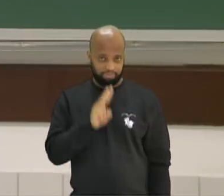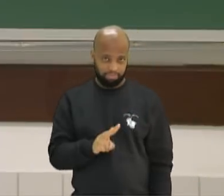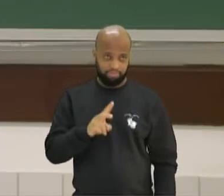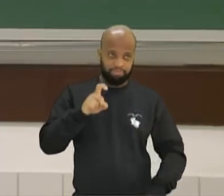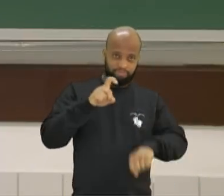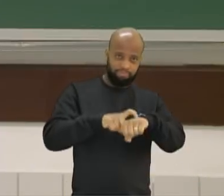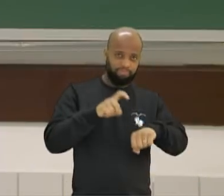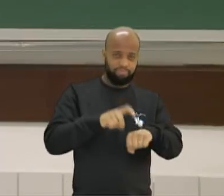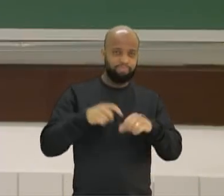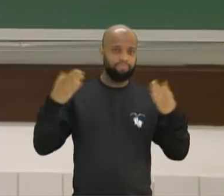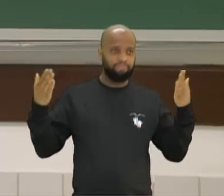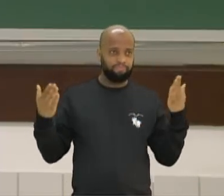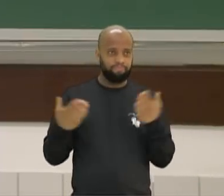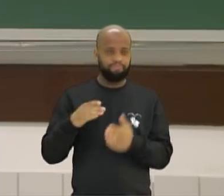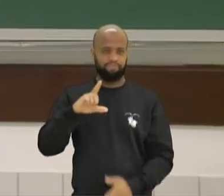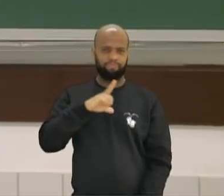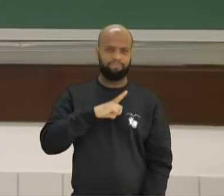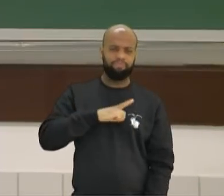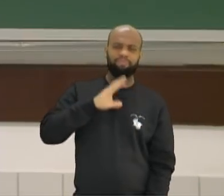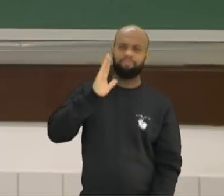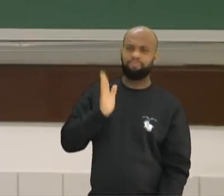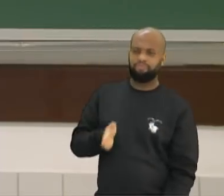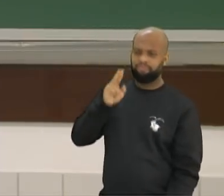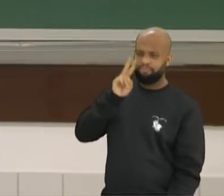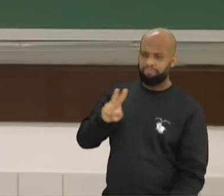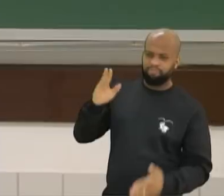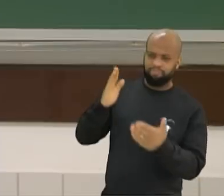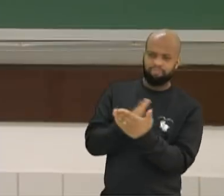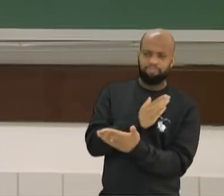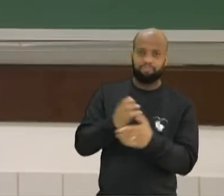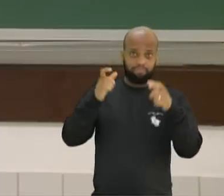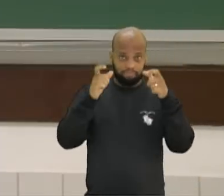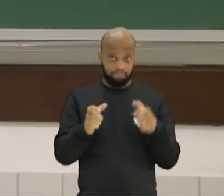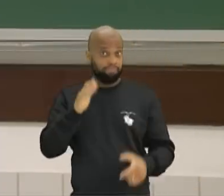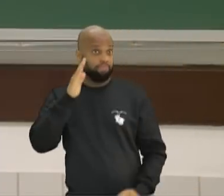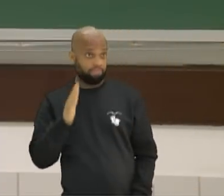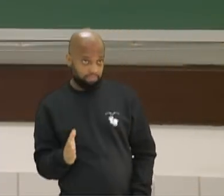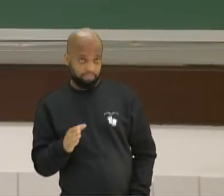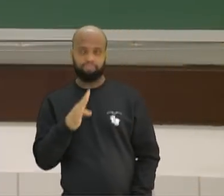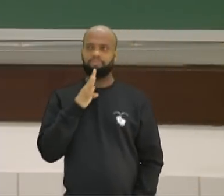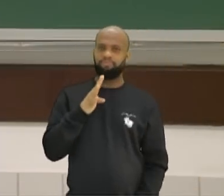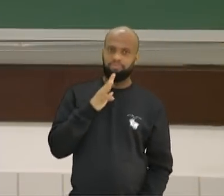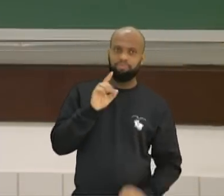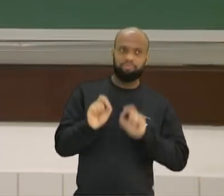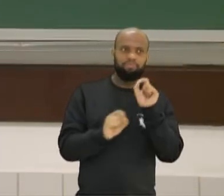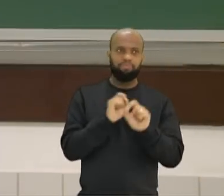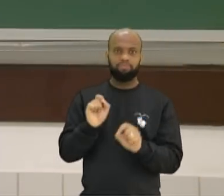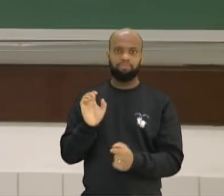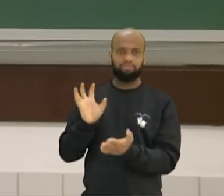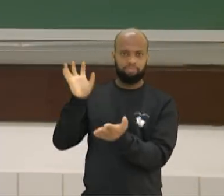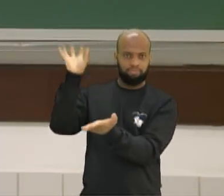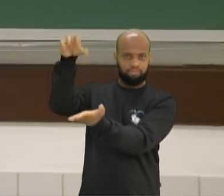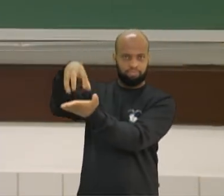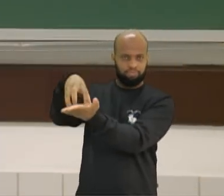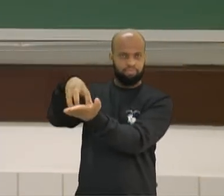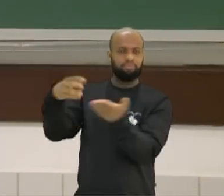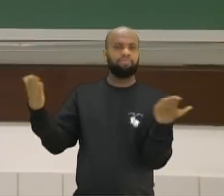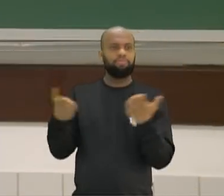um tempinho para você ver se você já viu esse símbolo em algum lugar e se você conhece essa ONG.